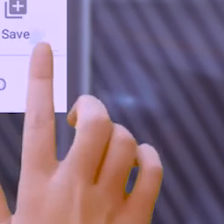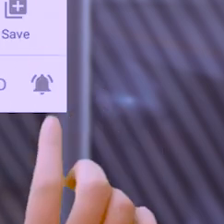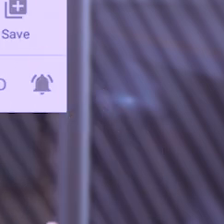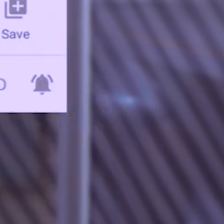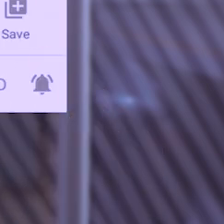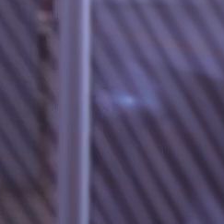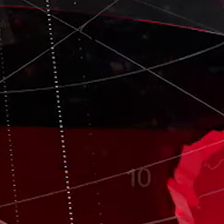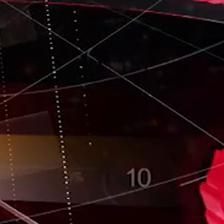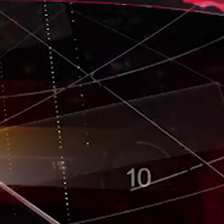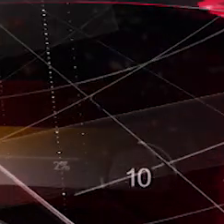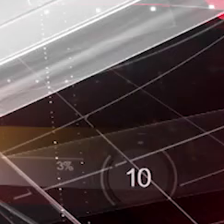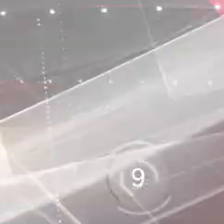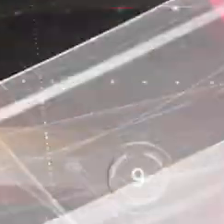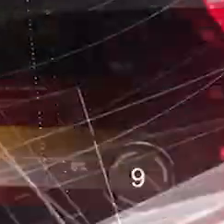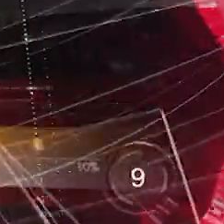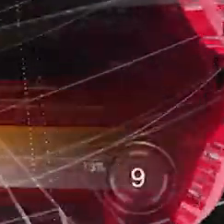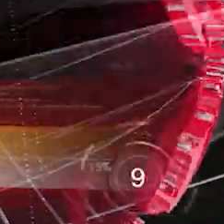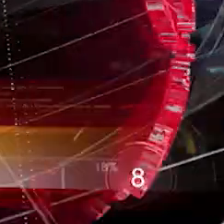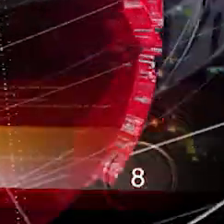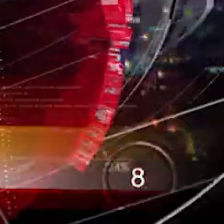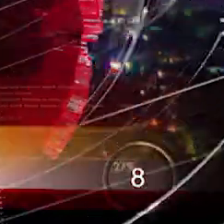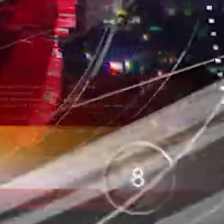de notificação.